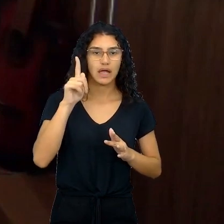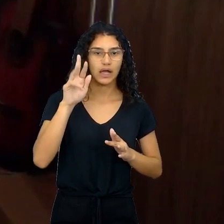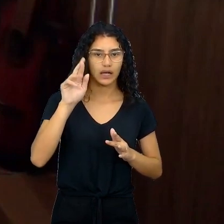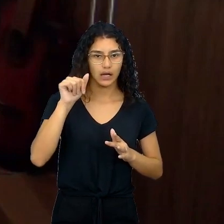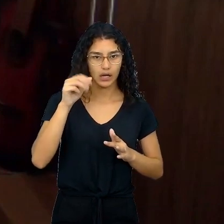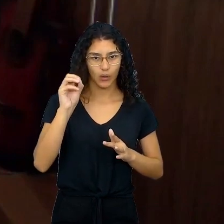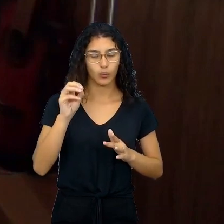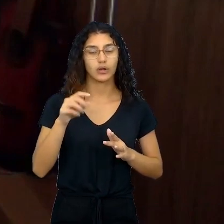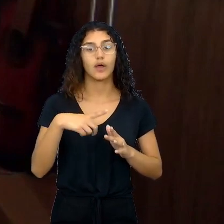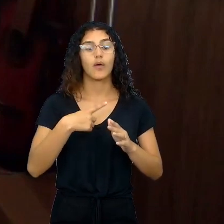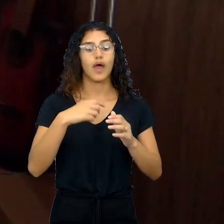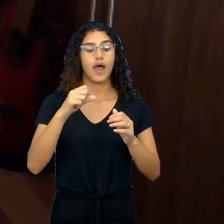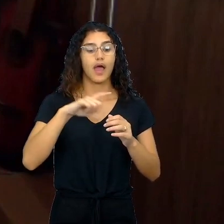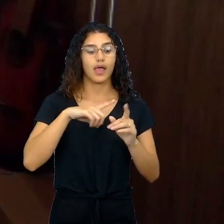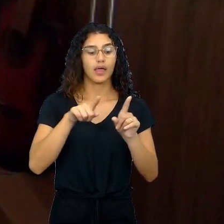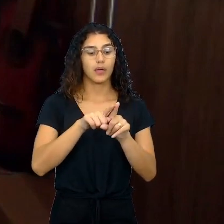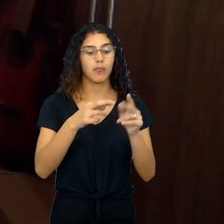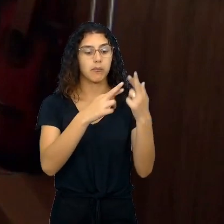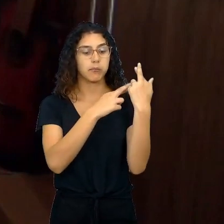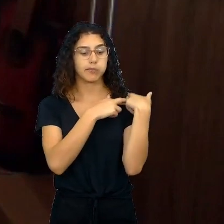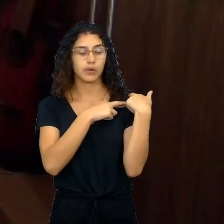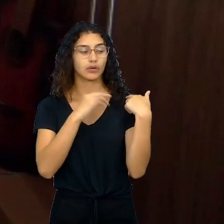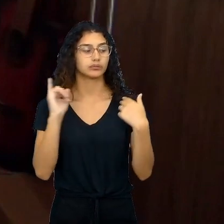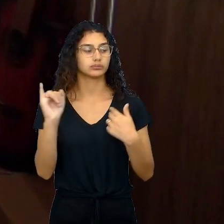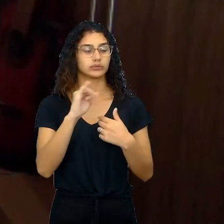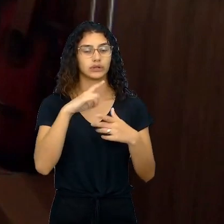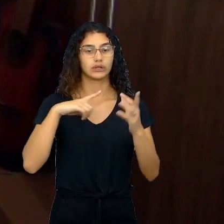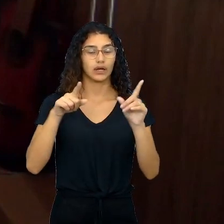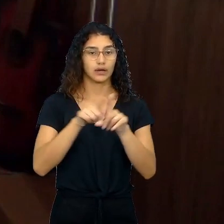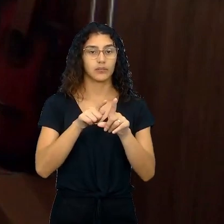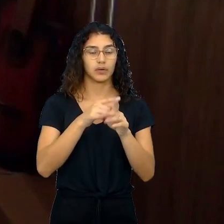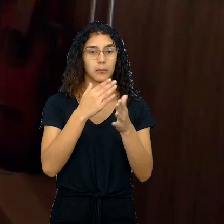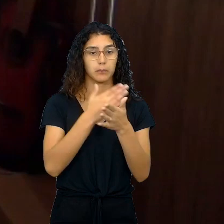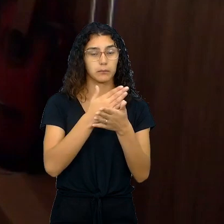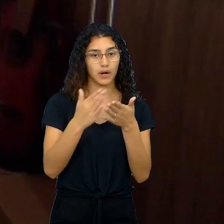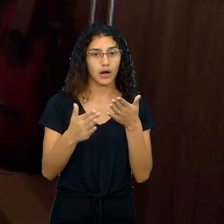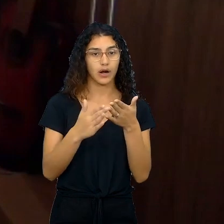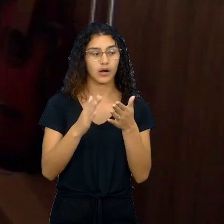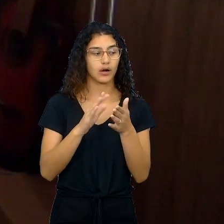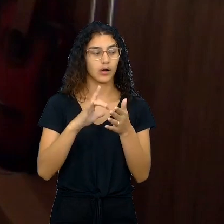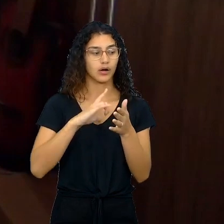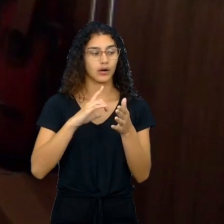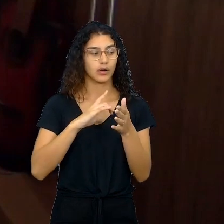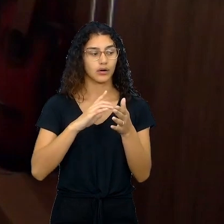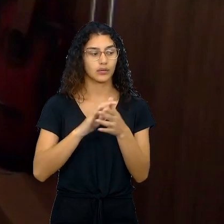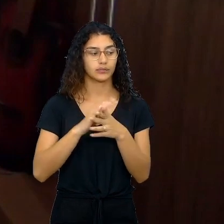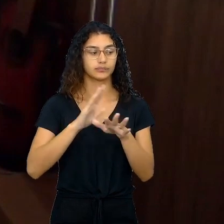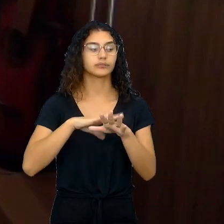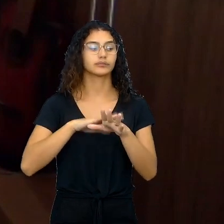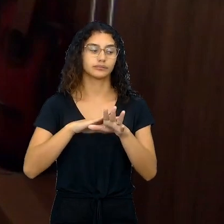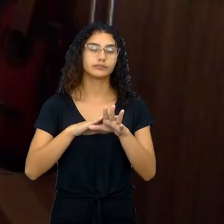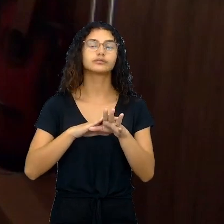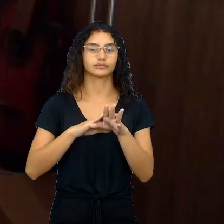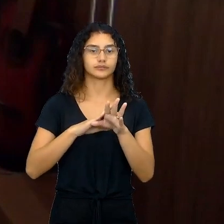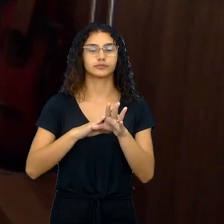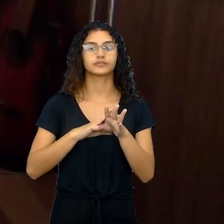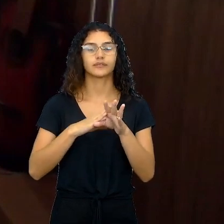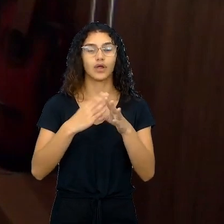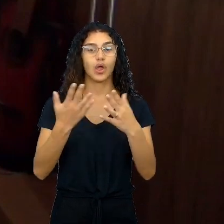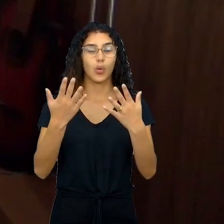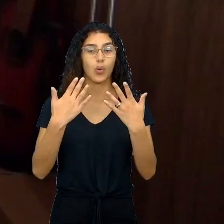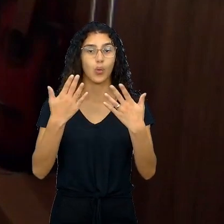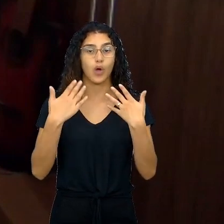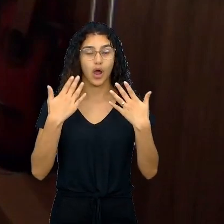atmosfera, ela tem esse papel fundamental de reter parte da radiação infravermelha, do calor próximo